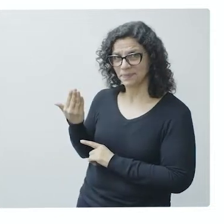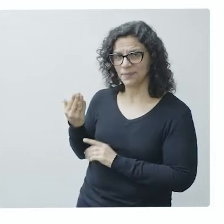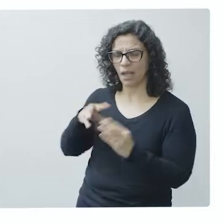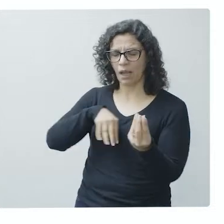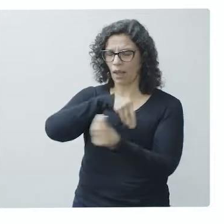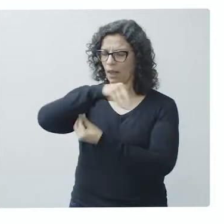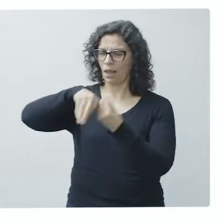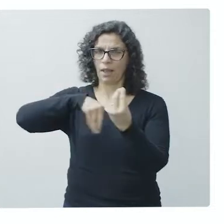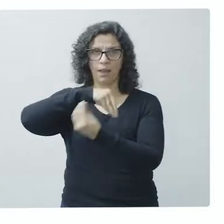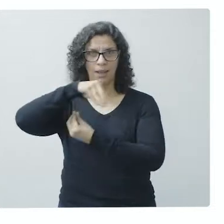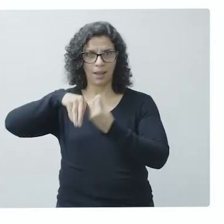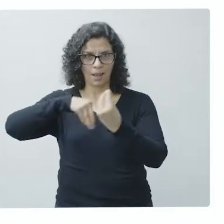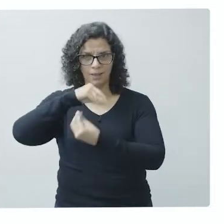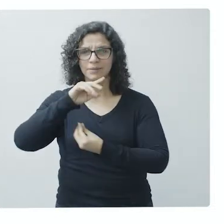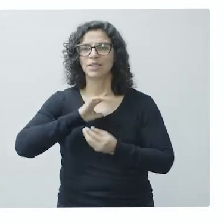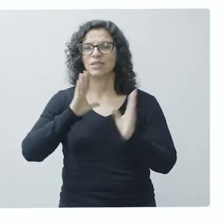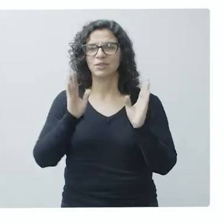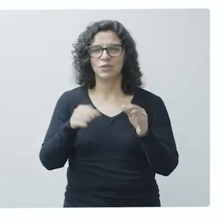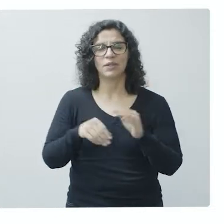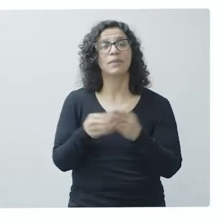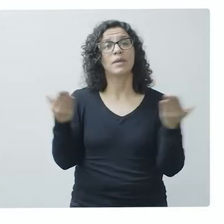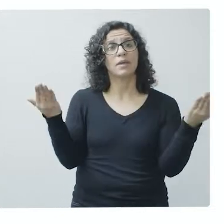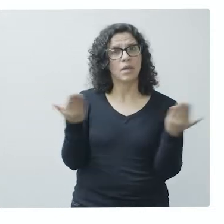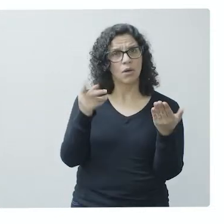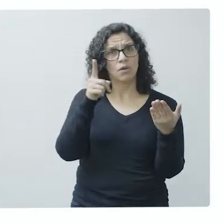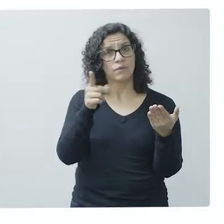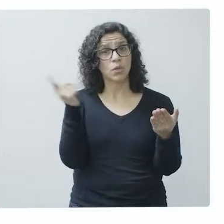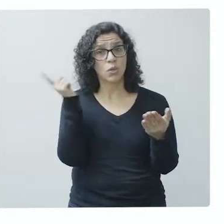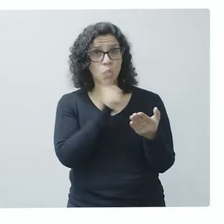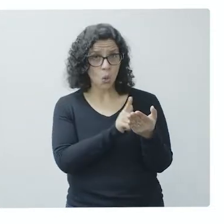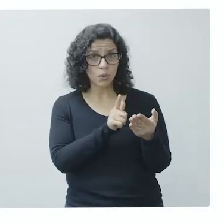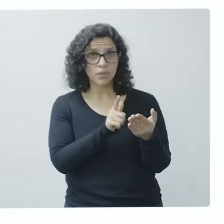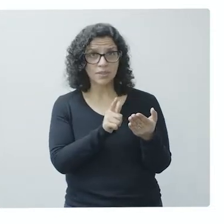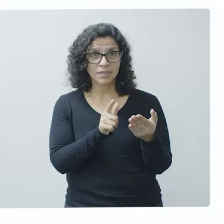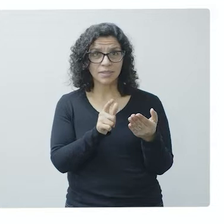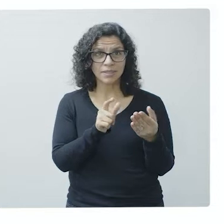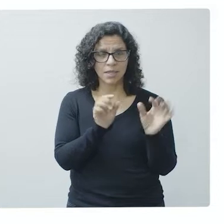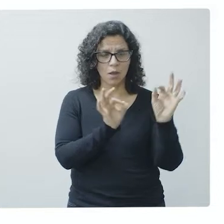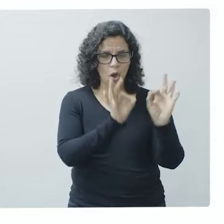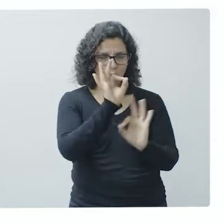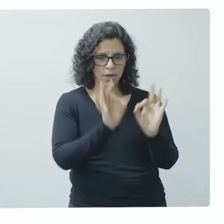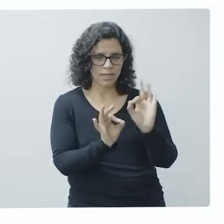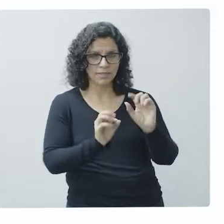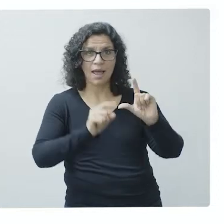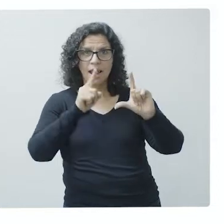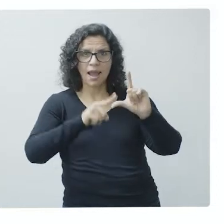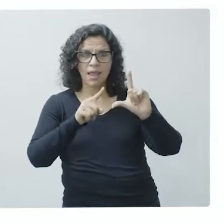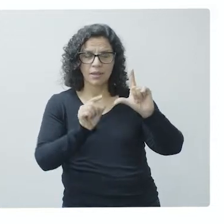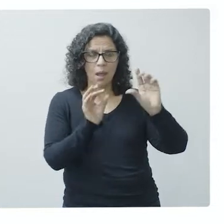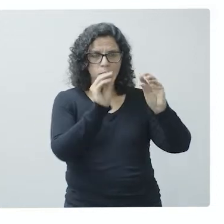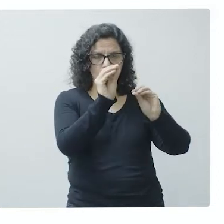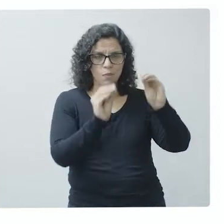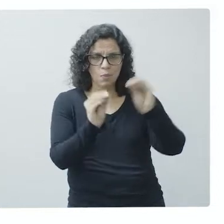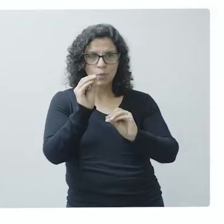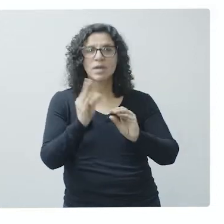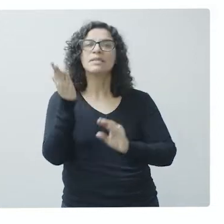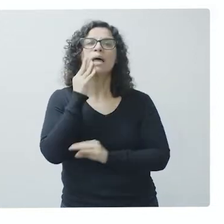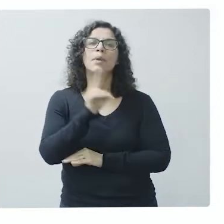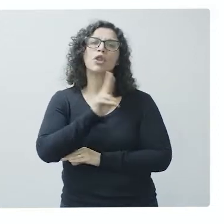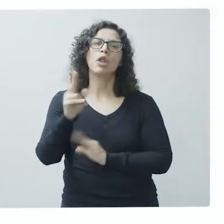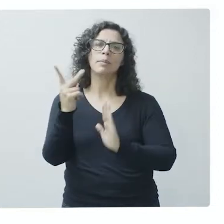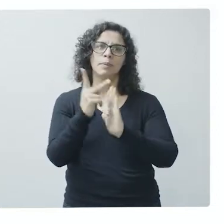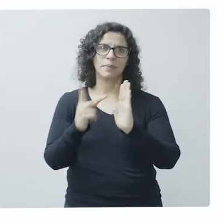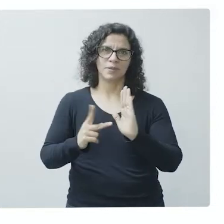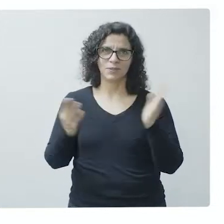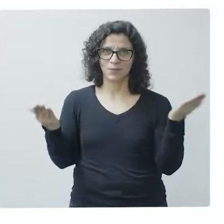estão embaralhadas e quando você conseguir desembaralhar essas letras, você terá o título do nosso